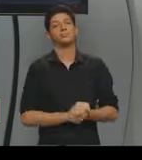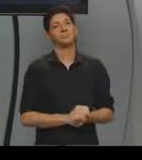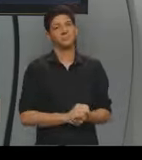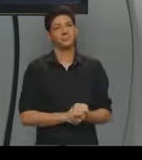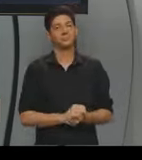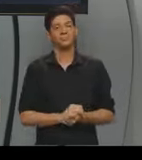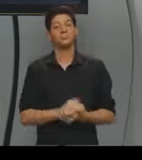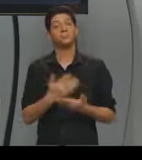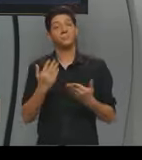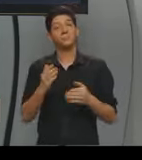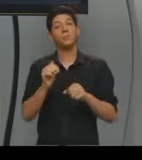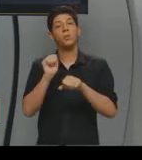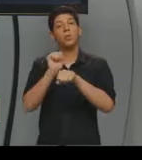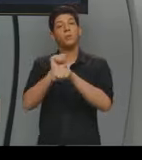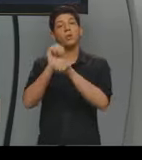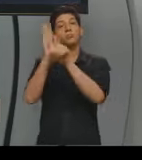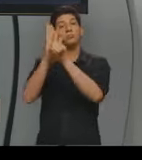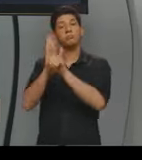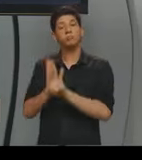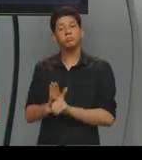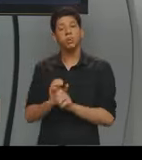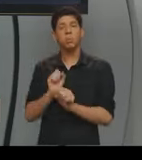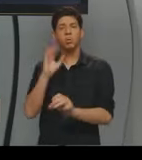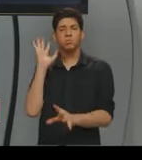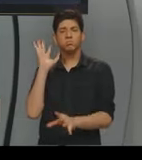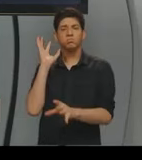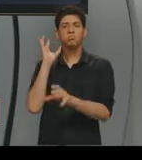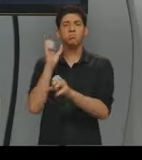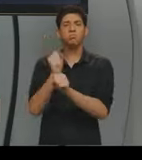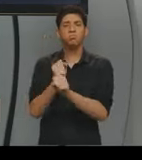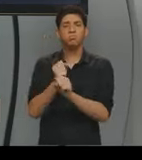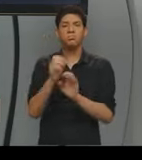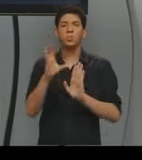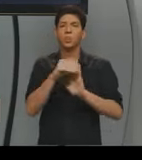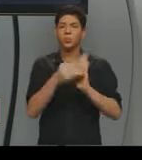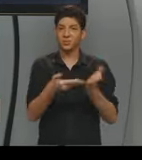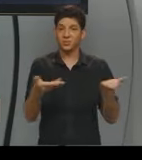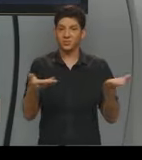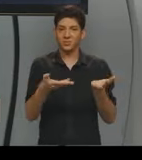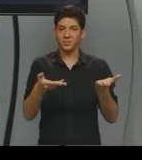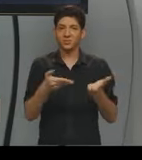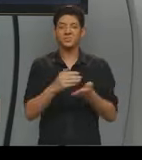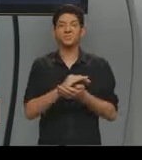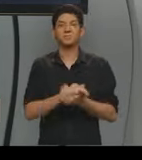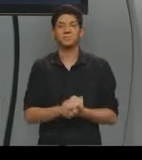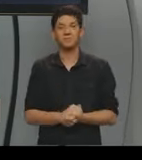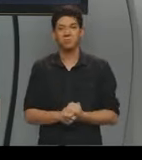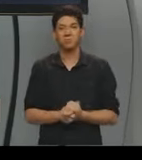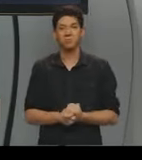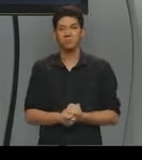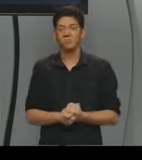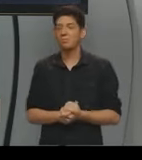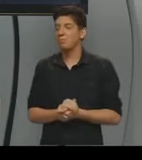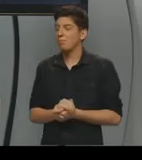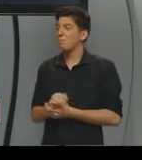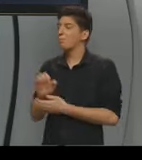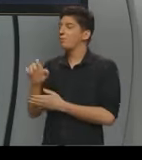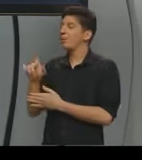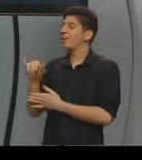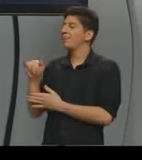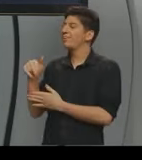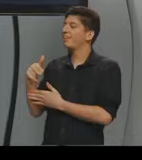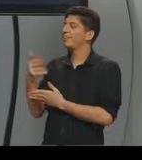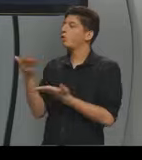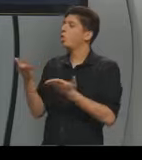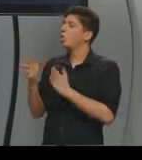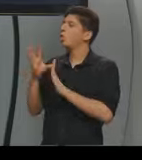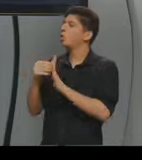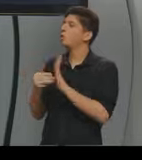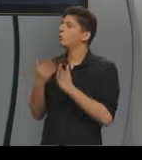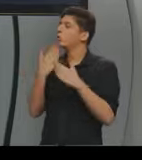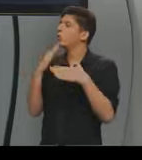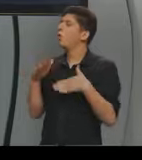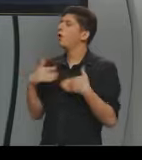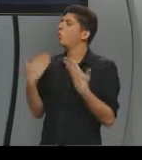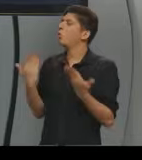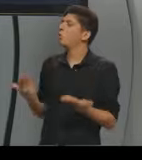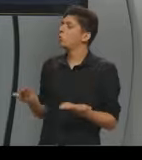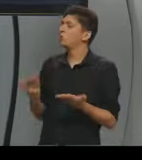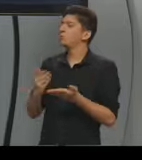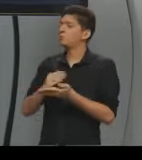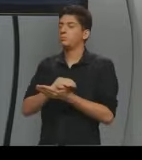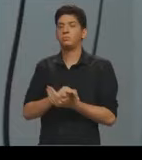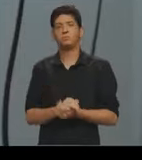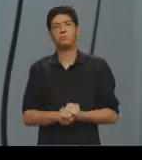nós recebemos as perguntas, vamos relembrar os temas das aulas de hoje. Professora Eliana, quais foram os conteúdos abordados nas suas